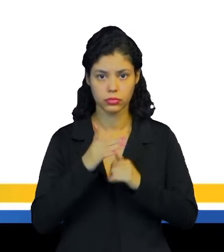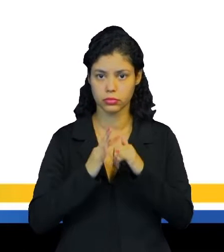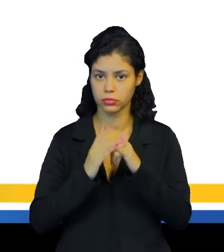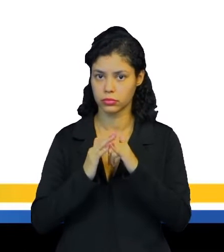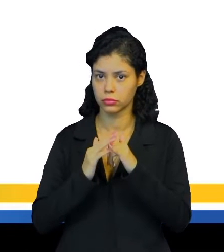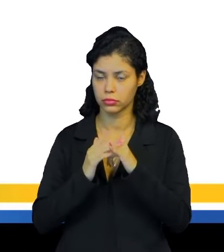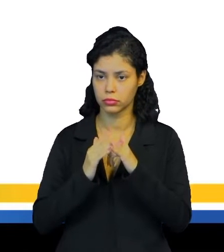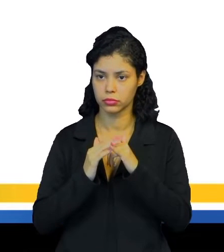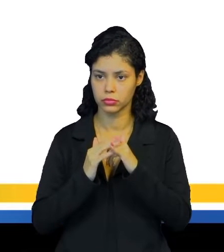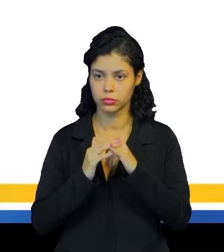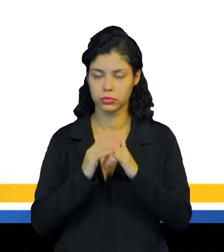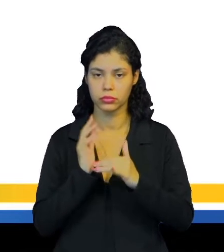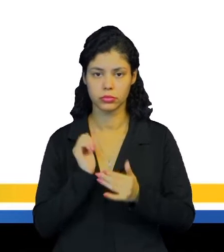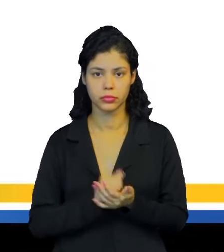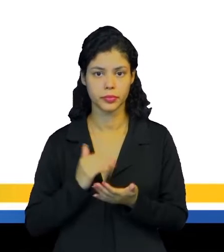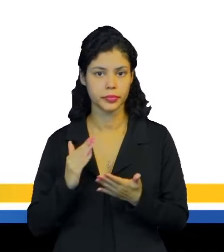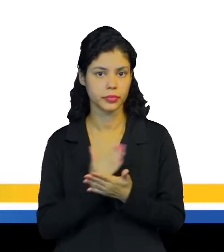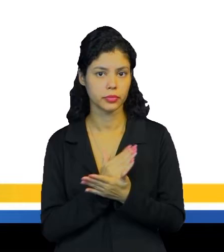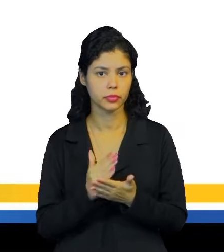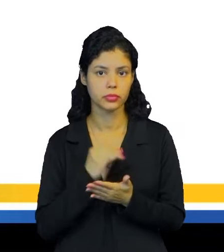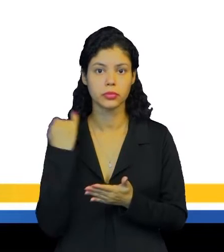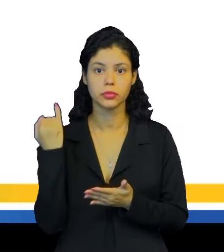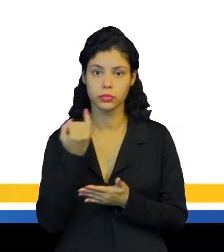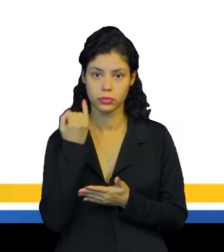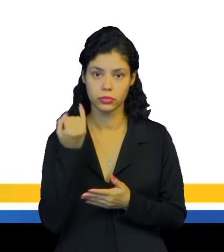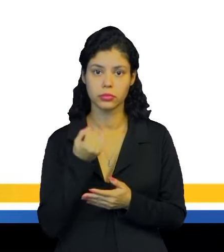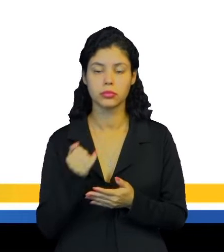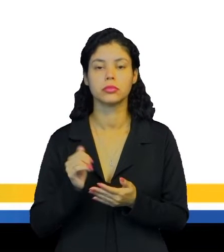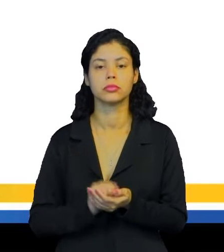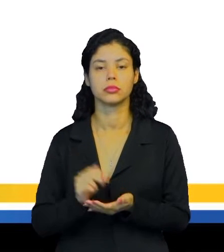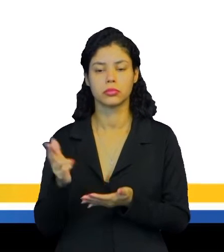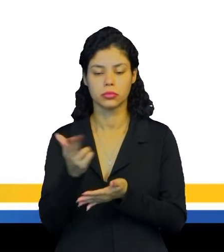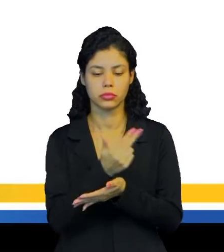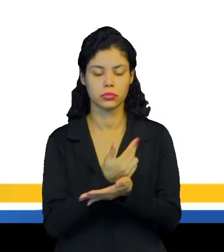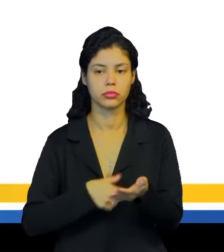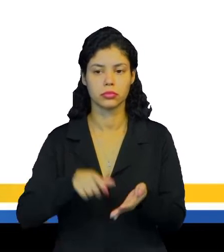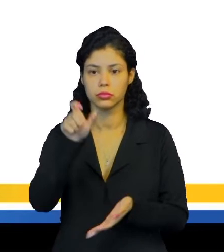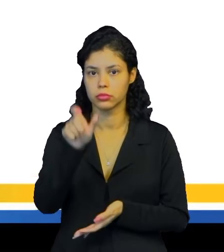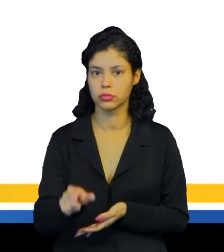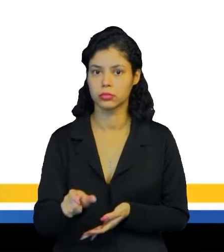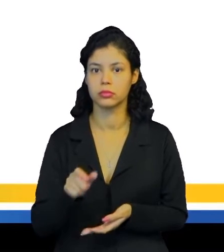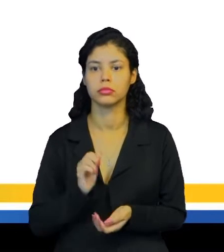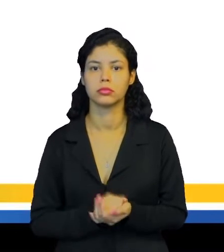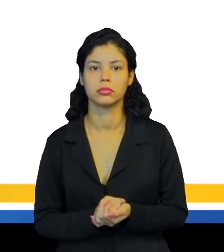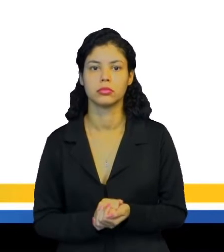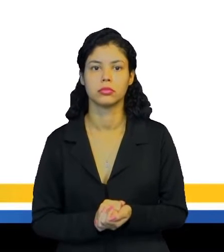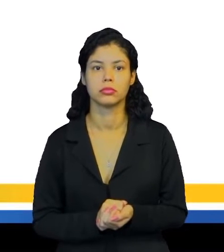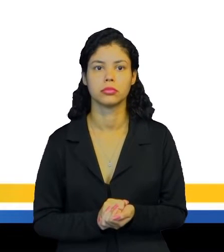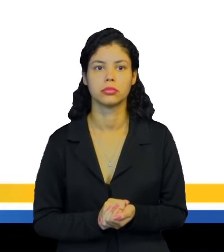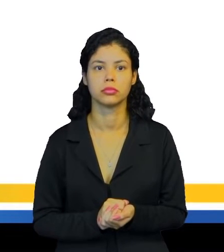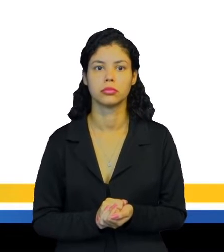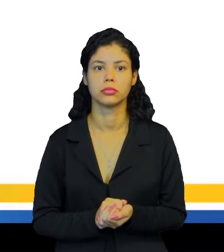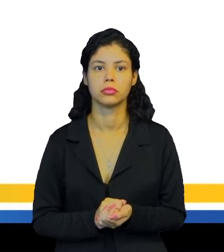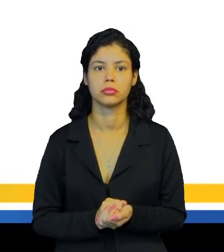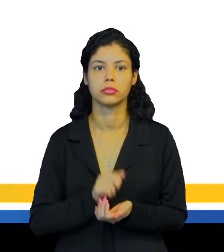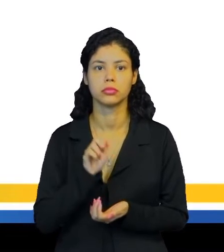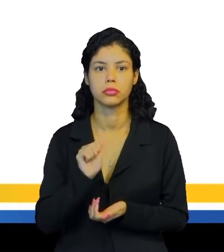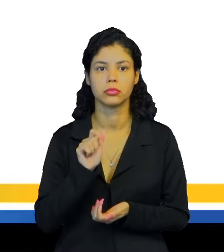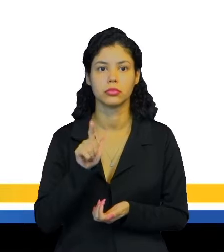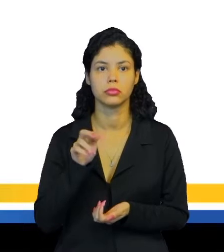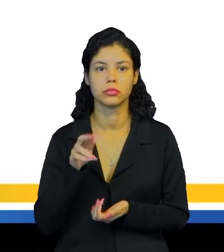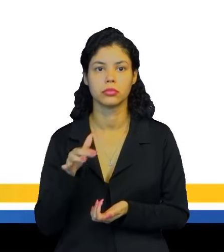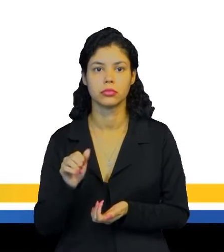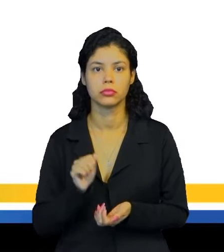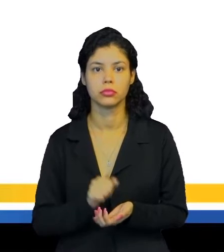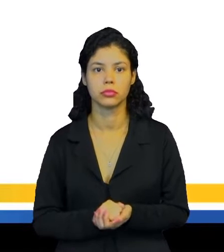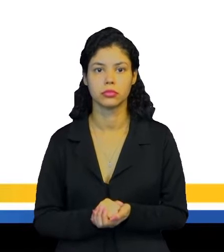né? Alguns dos principais artistas e as obras deles. Nós temos aí Alexandre Dumas, tá? E